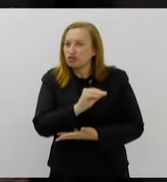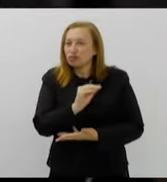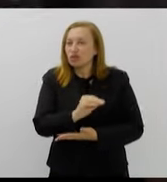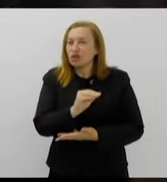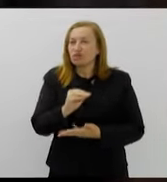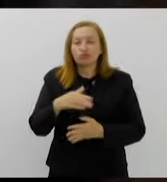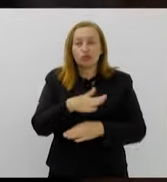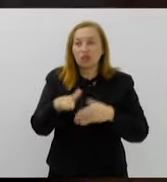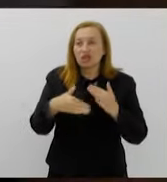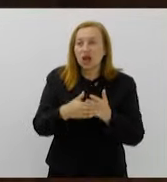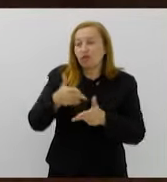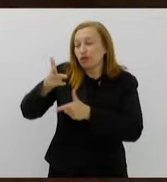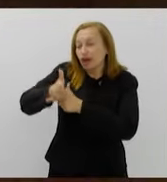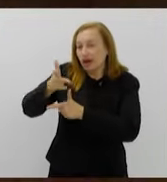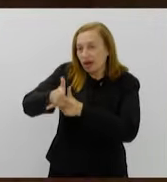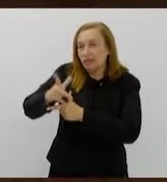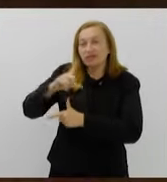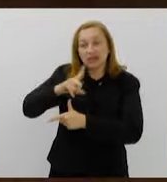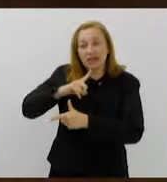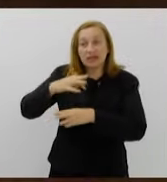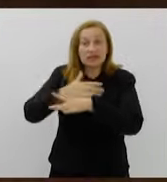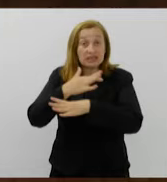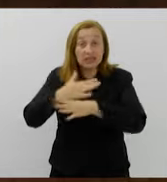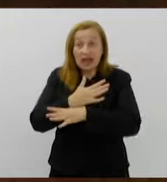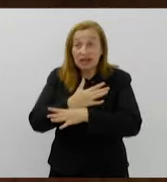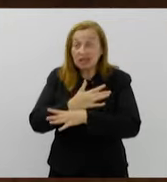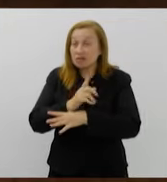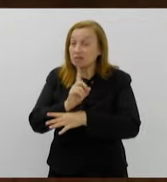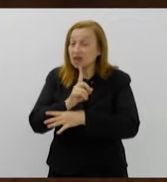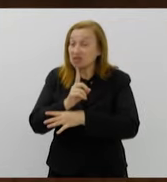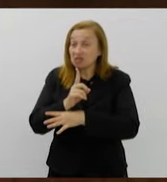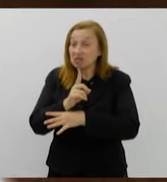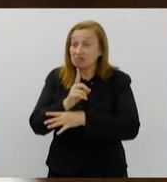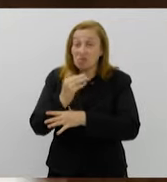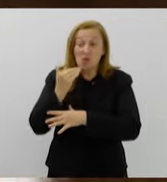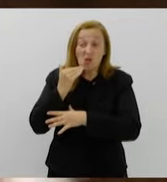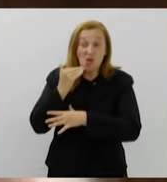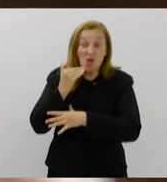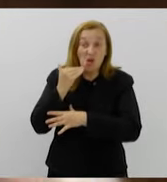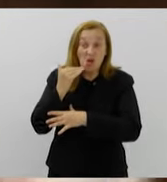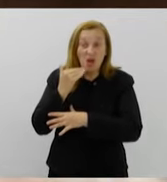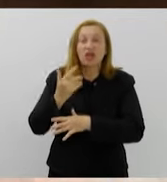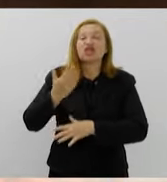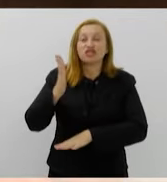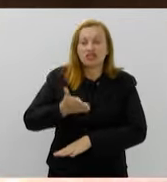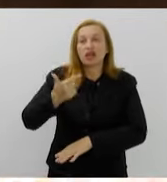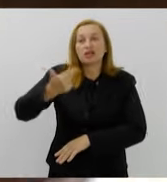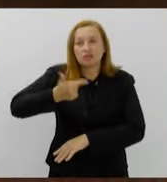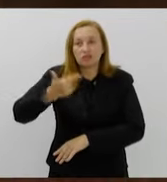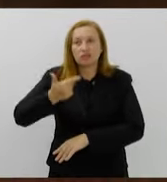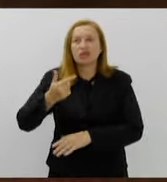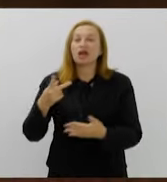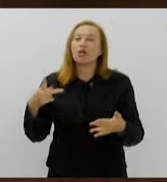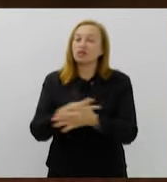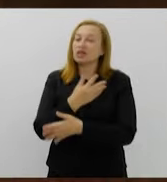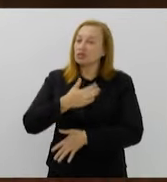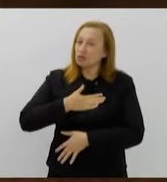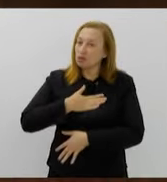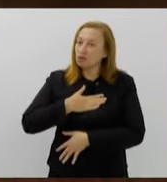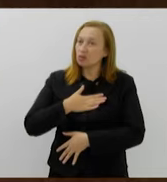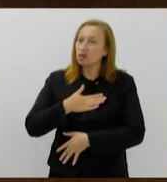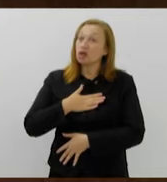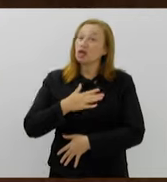cidade mas infelizmente não funcionam Graças a Deus já é a segunda vez que acontece isso comigo e eu saí